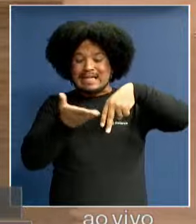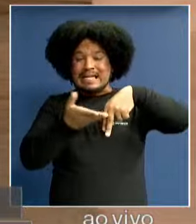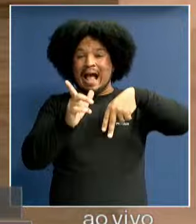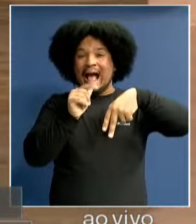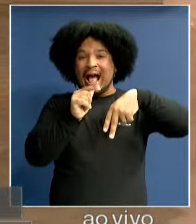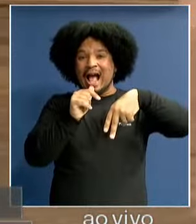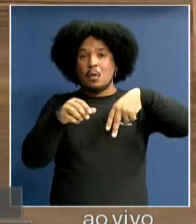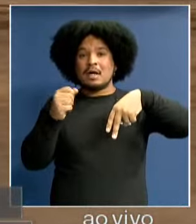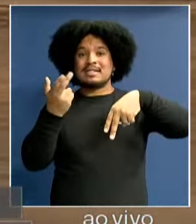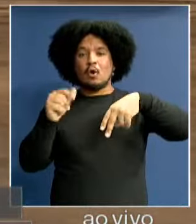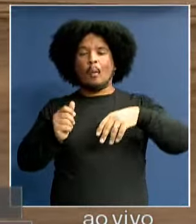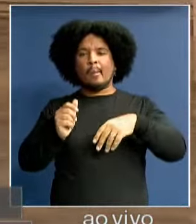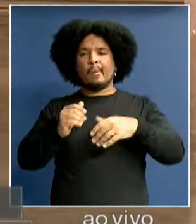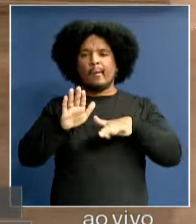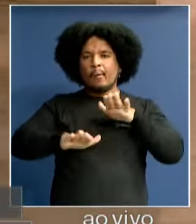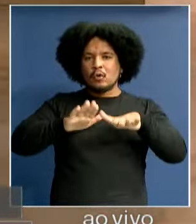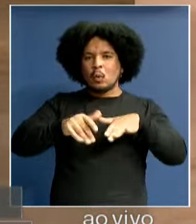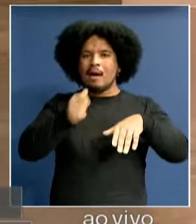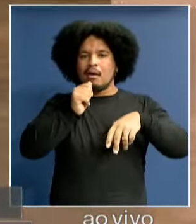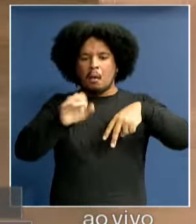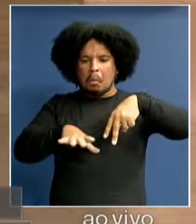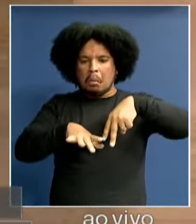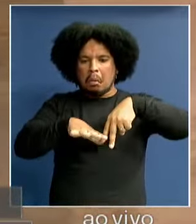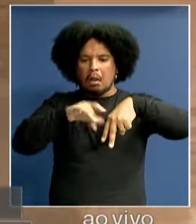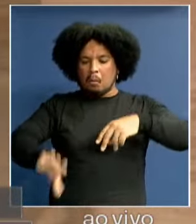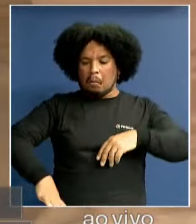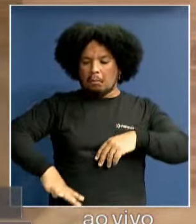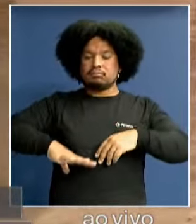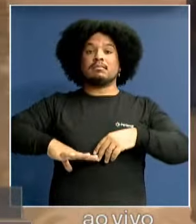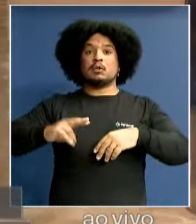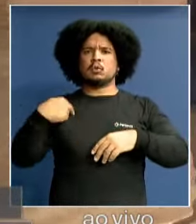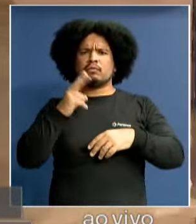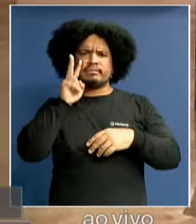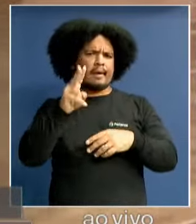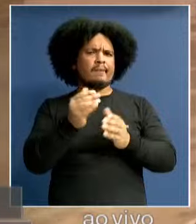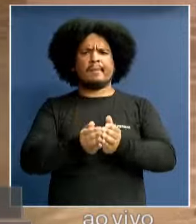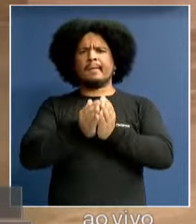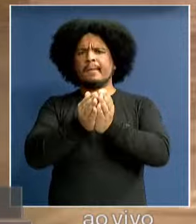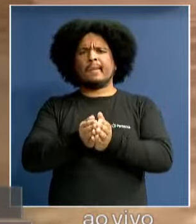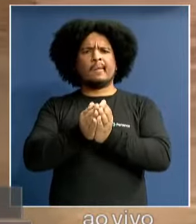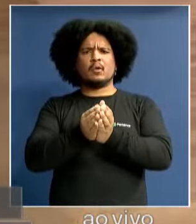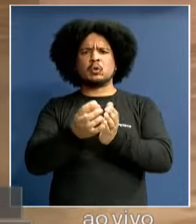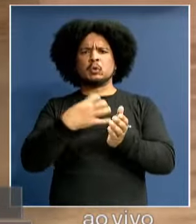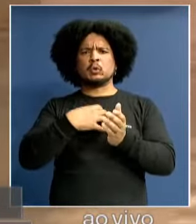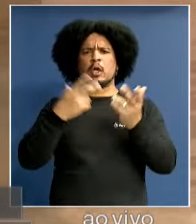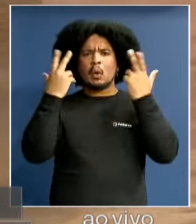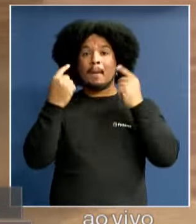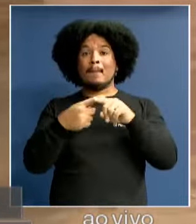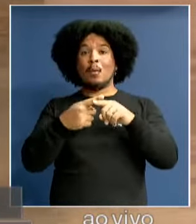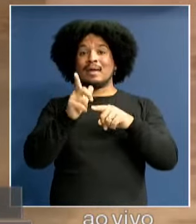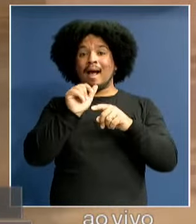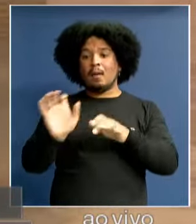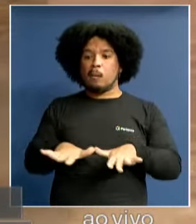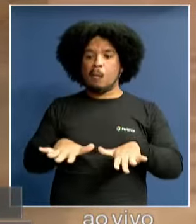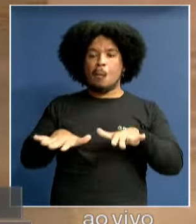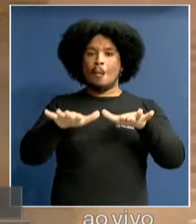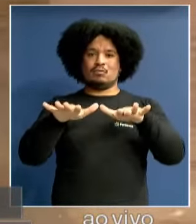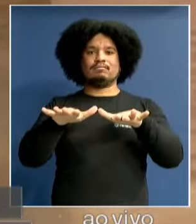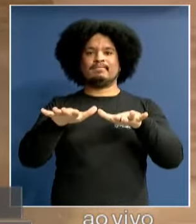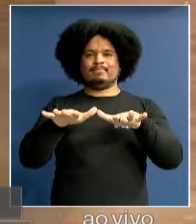mais ela pode chegar na altura da cintura. A gente viu barcos aqui navegando com facilidade de tão alta que tá a água. Aliás,